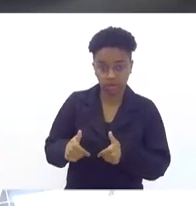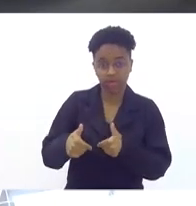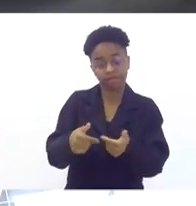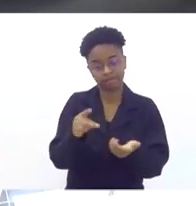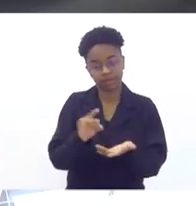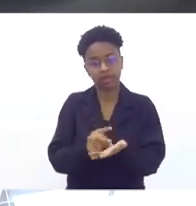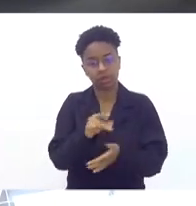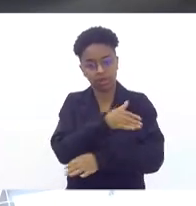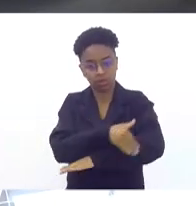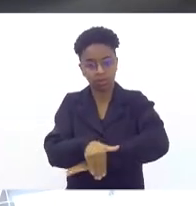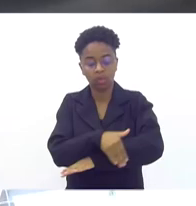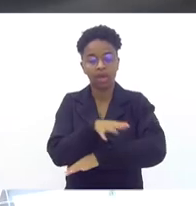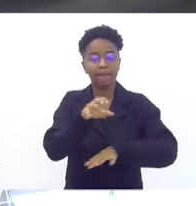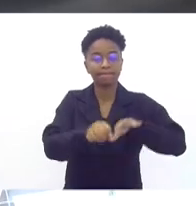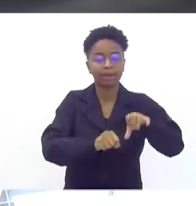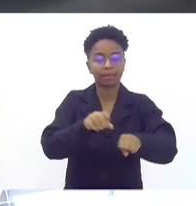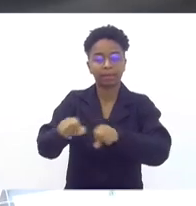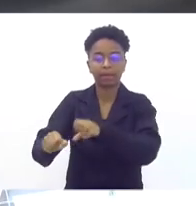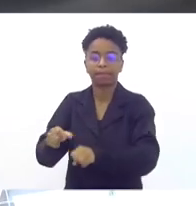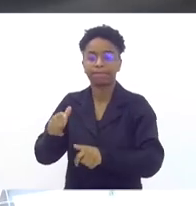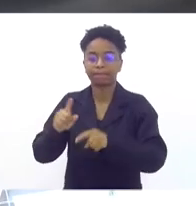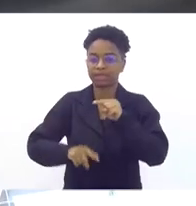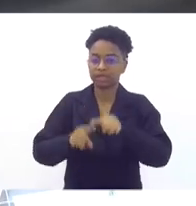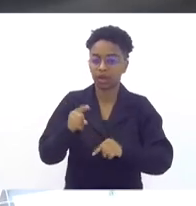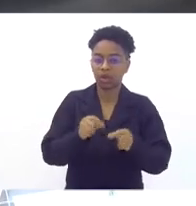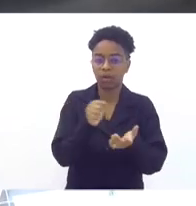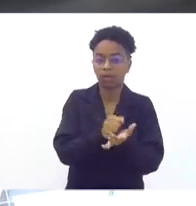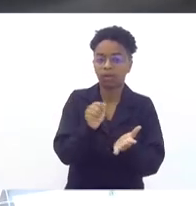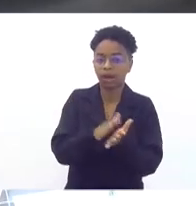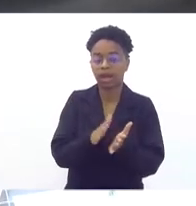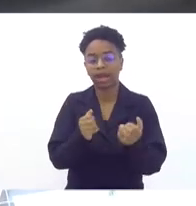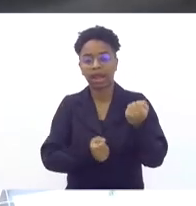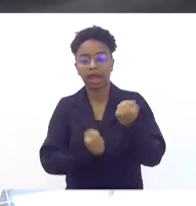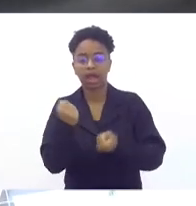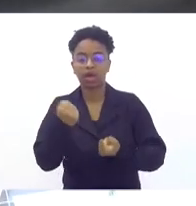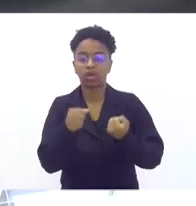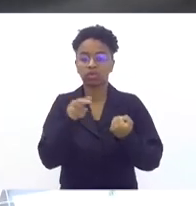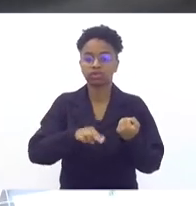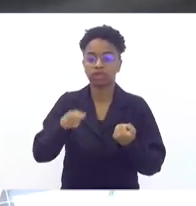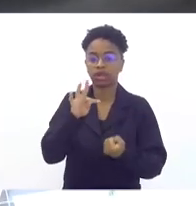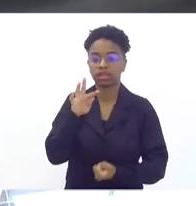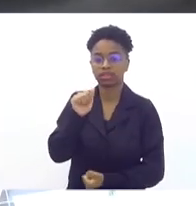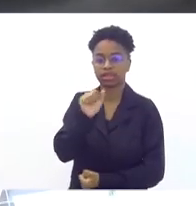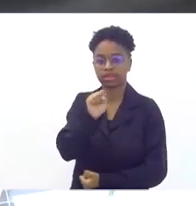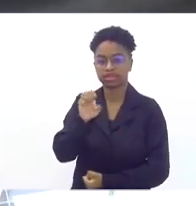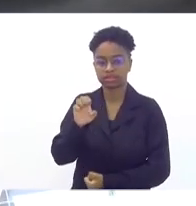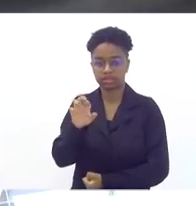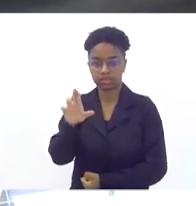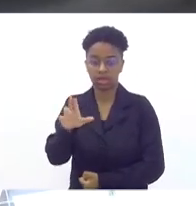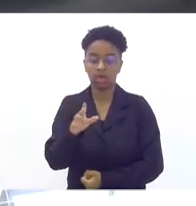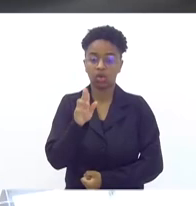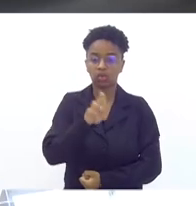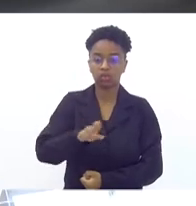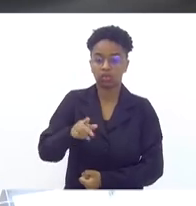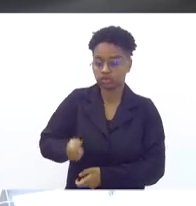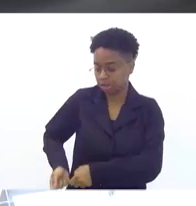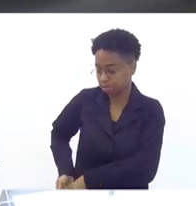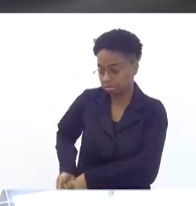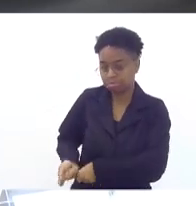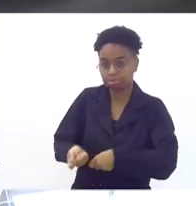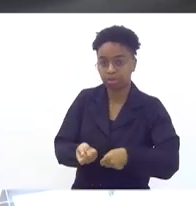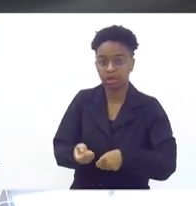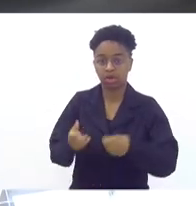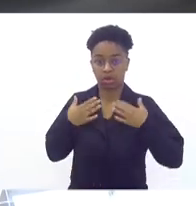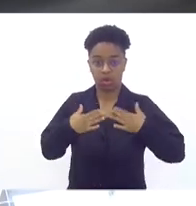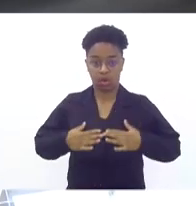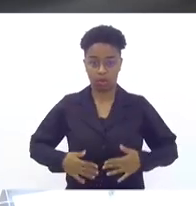nas ruas recolhendo mercadoria multando o carro com os anos usando cacetete com colete